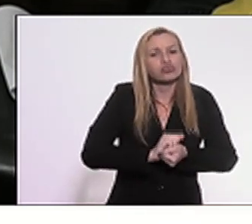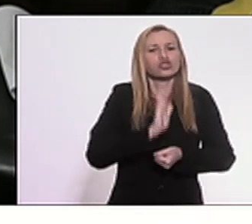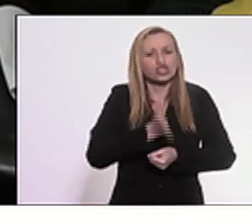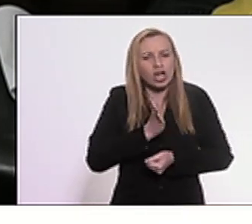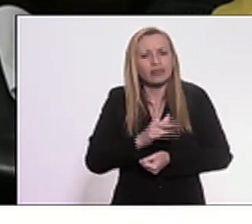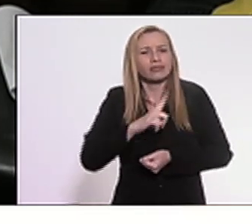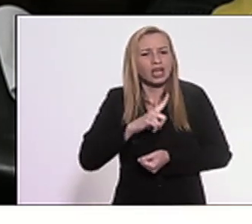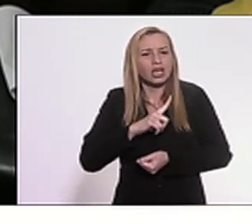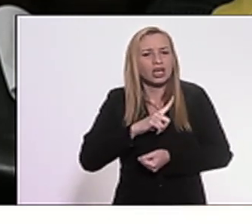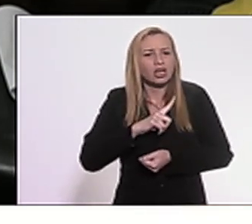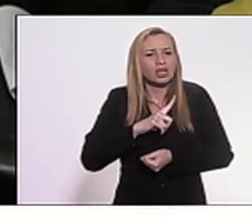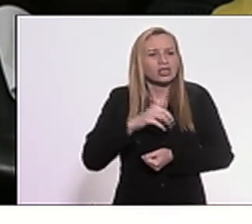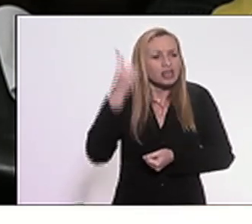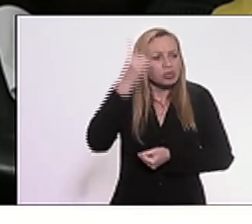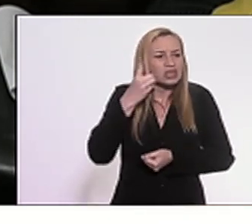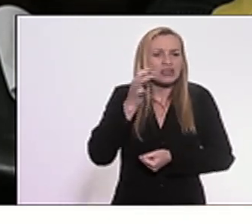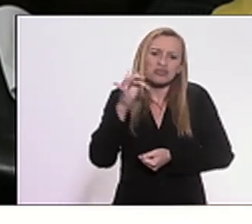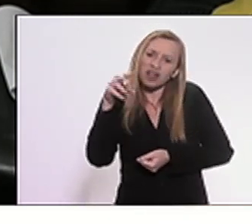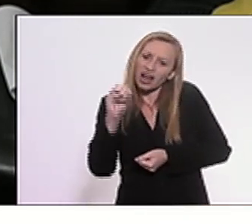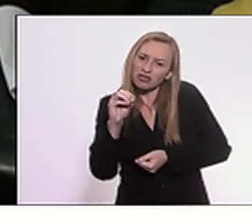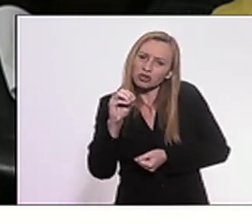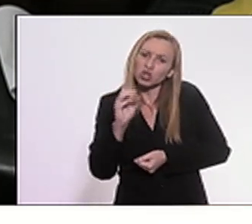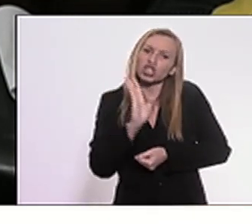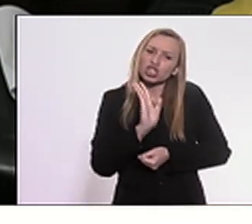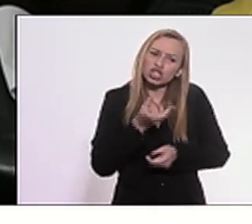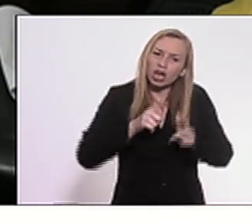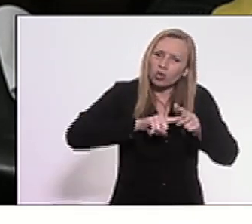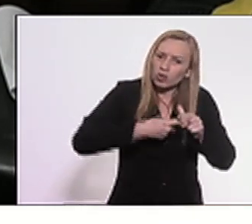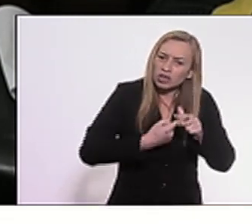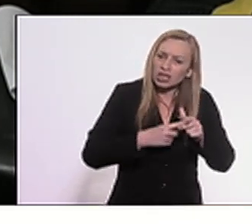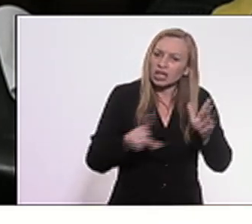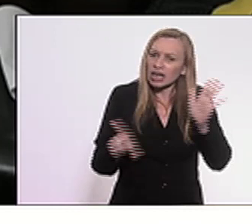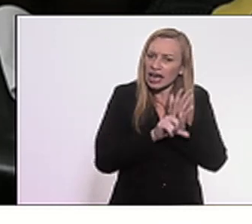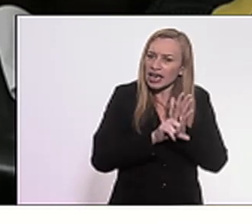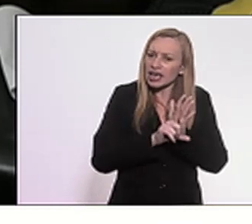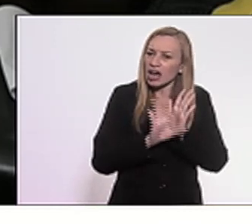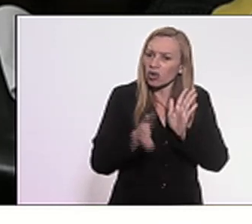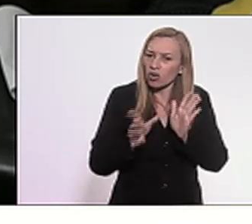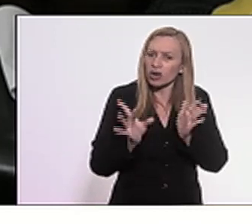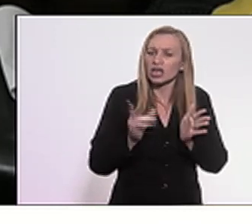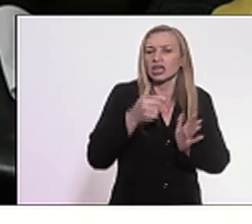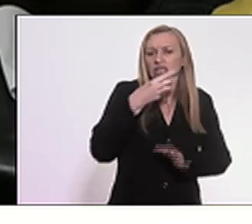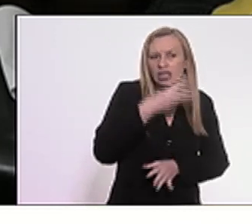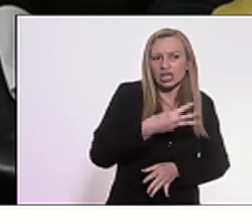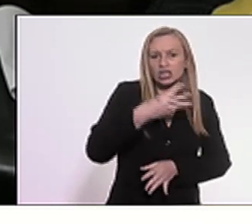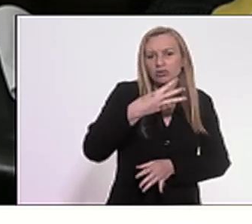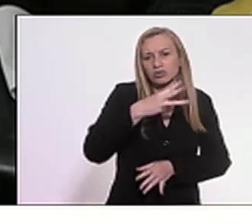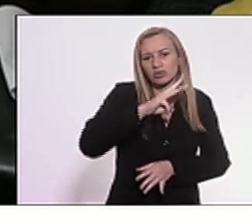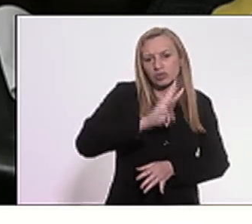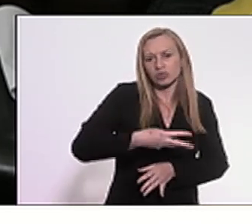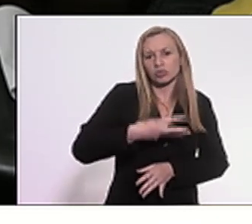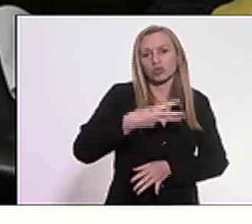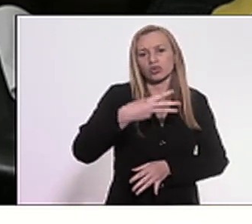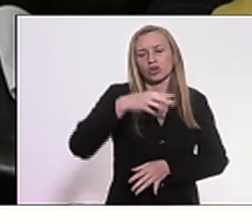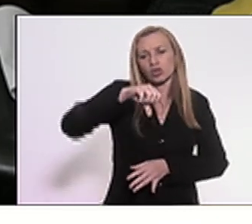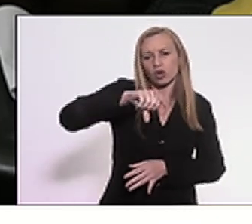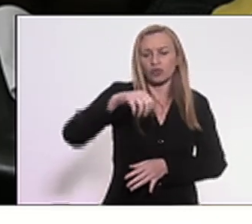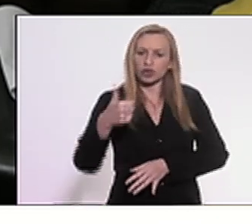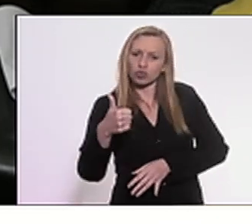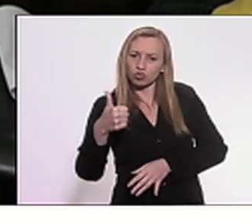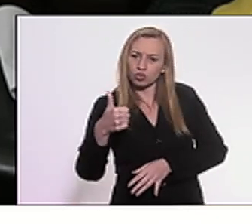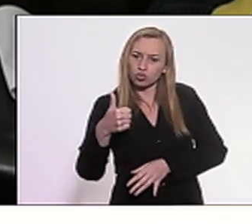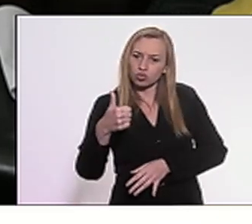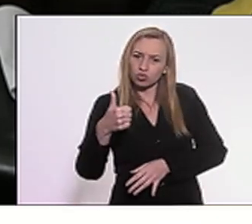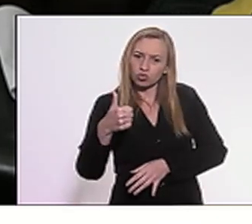projeto, se não me engano, do deputado Flávio Serafini, que altera a nossa lei atual, a 3291, sobre assédio moral. Nós temos uma lei em